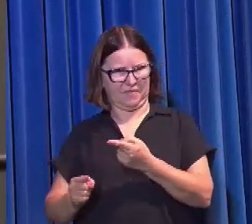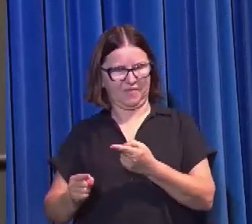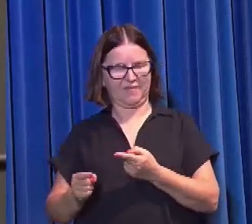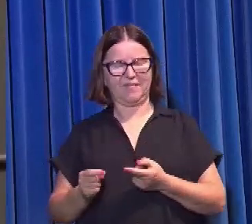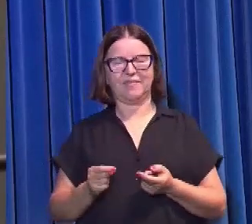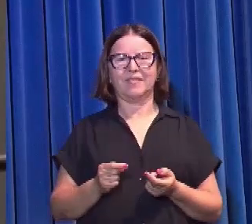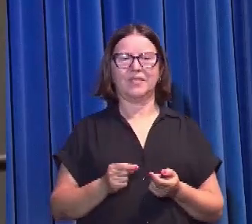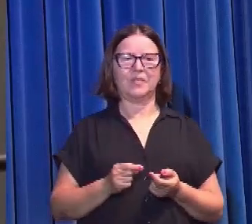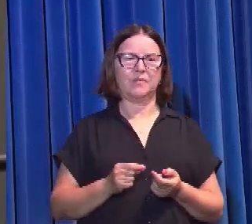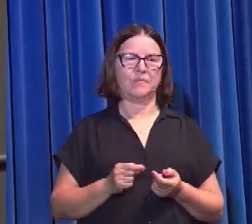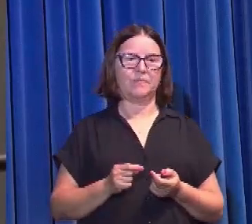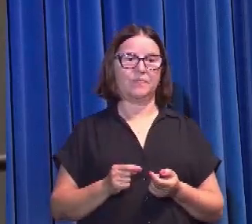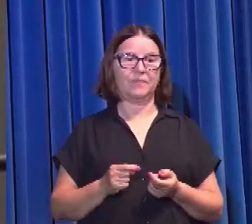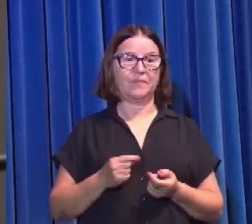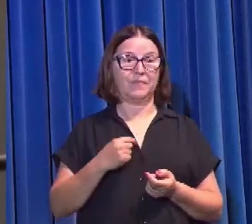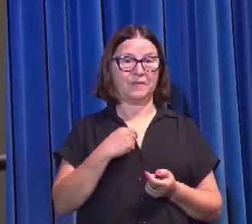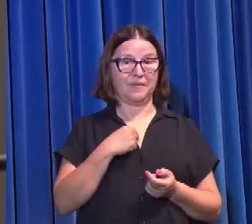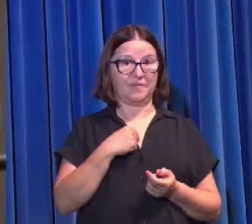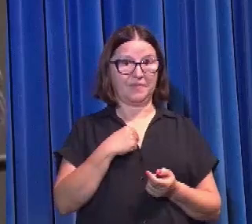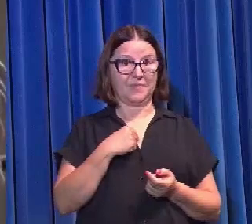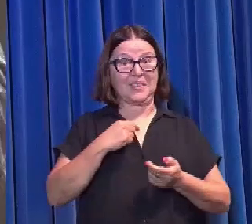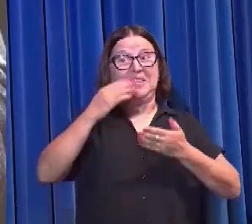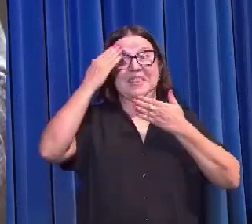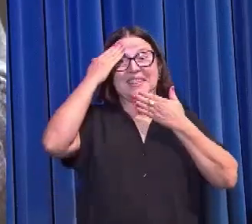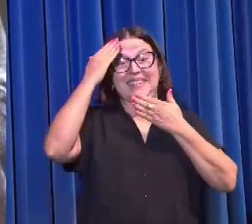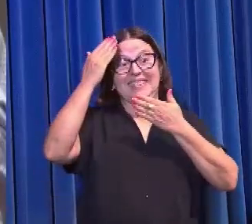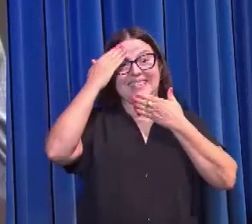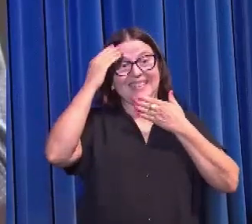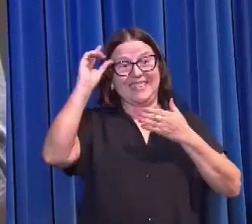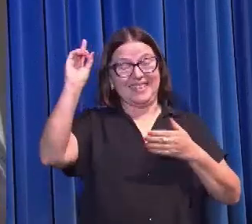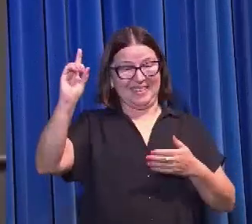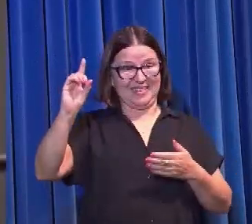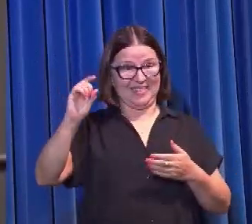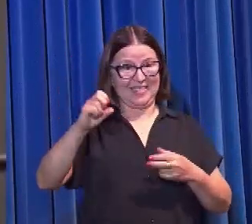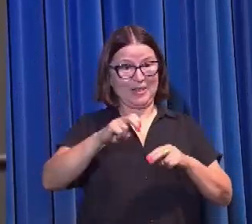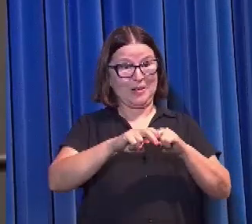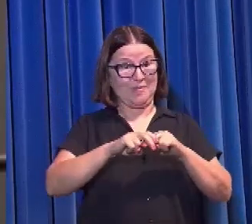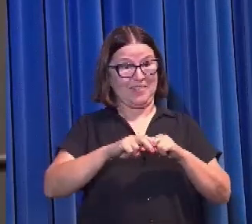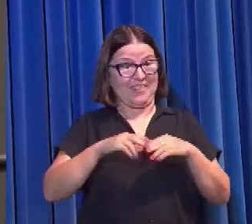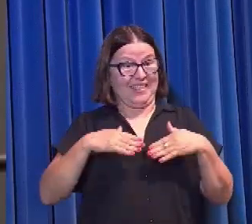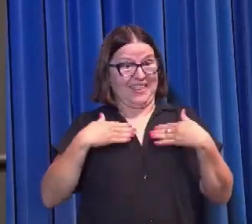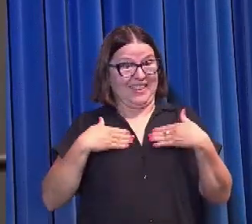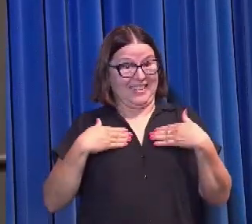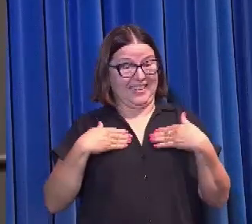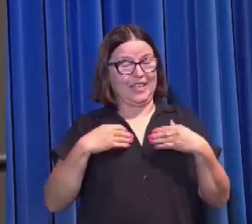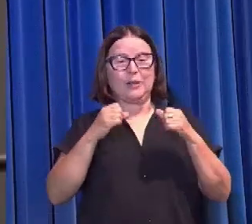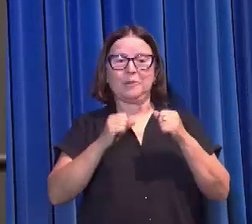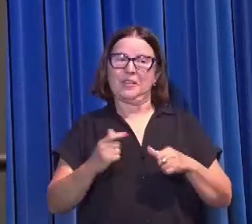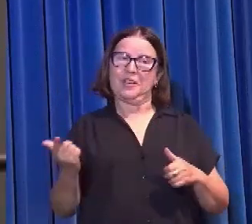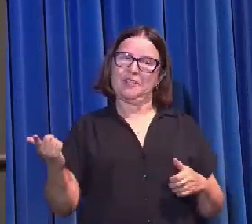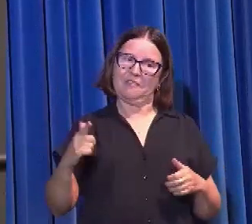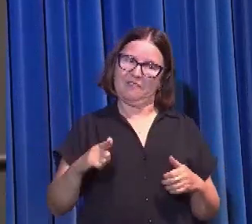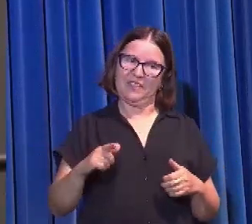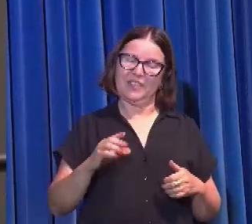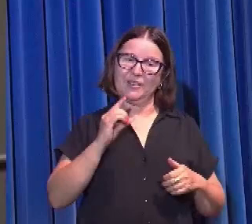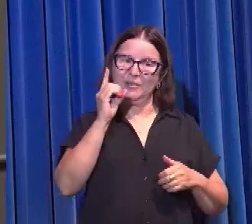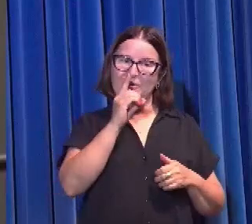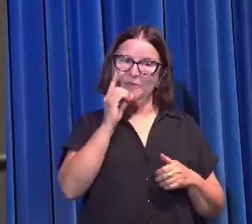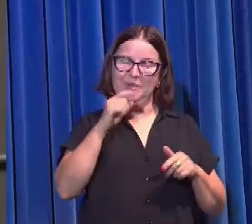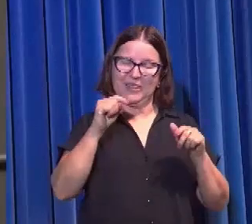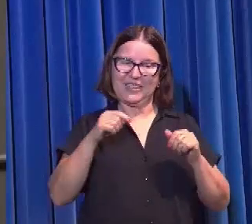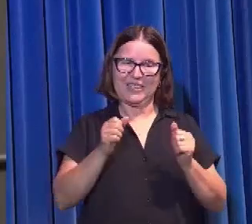impostas, eu ainda estou dando graças a Deus pelo privilégio que eu tenho de congregar. Seja aqui aos domingos com